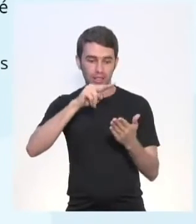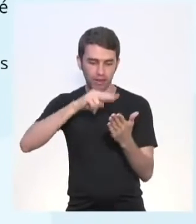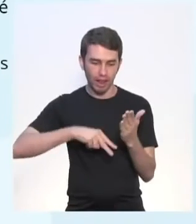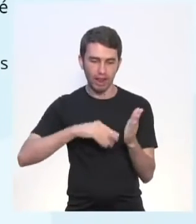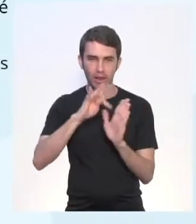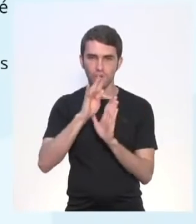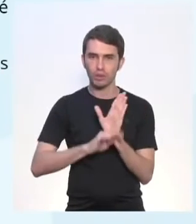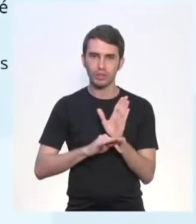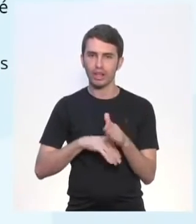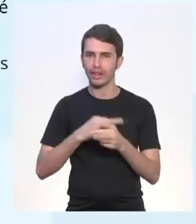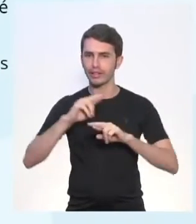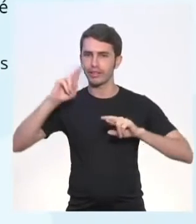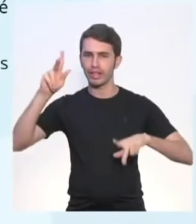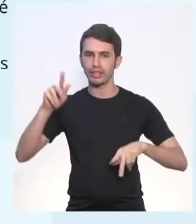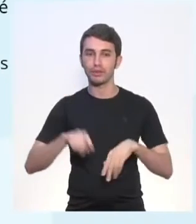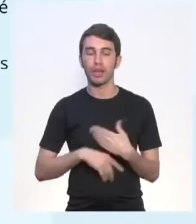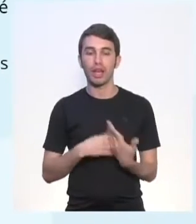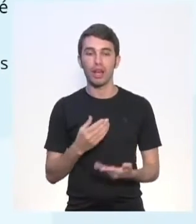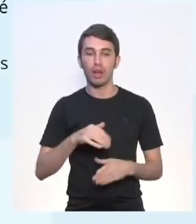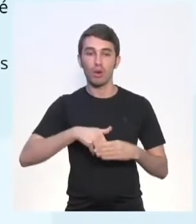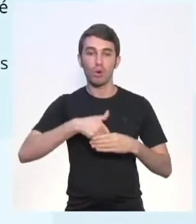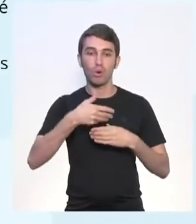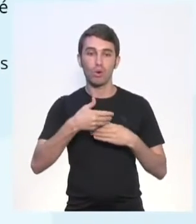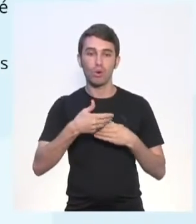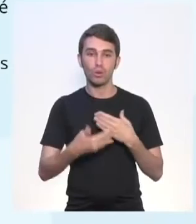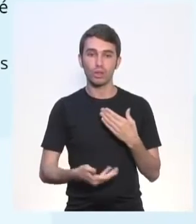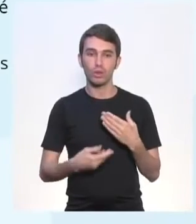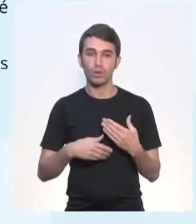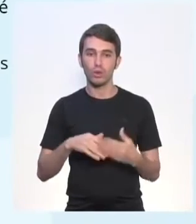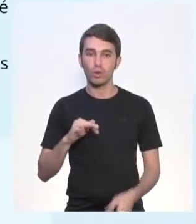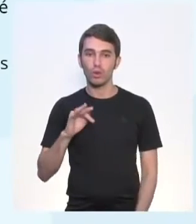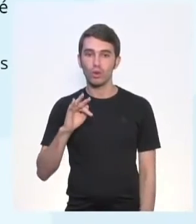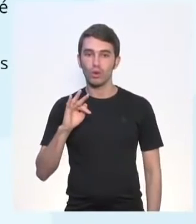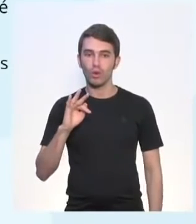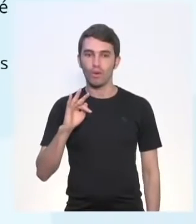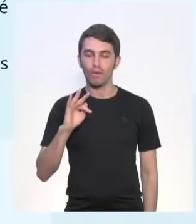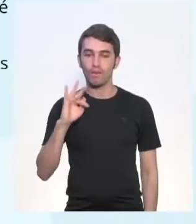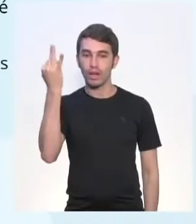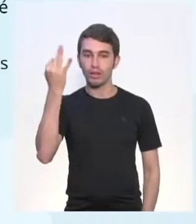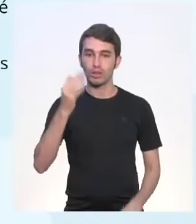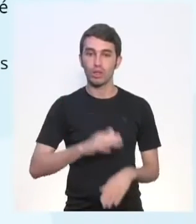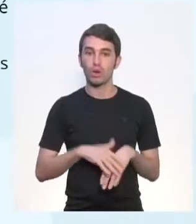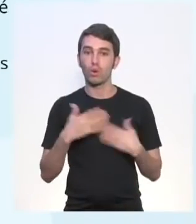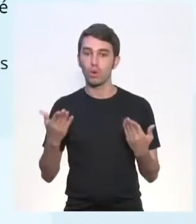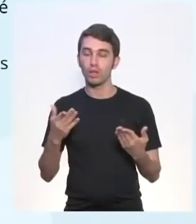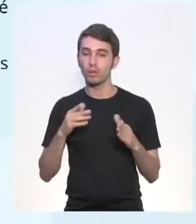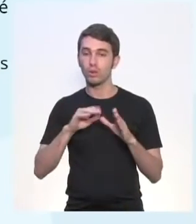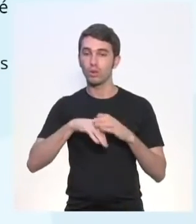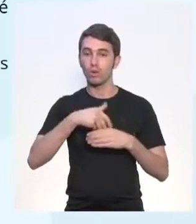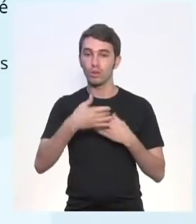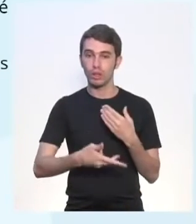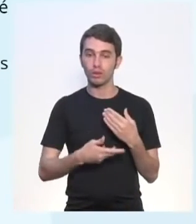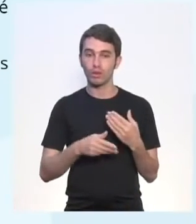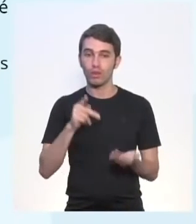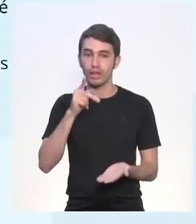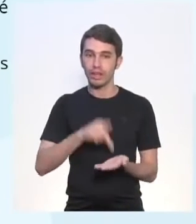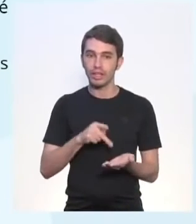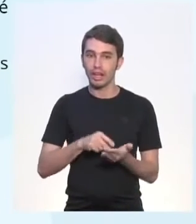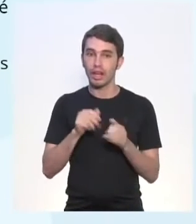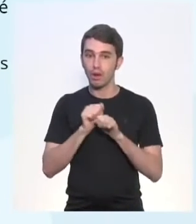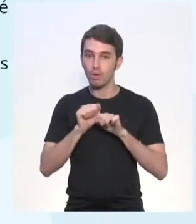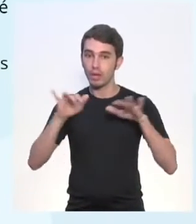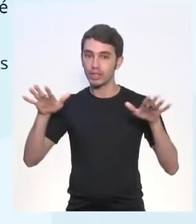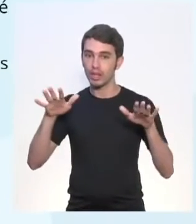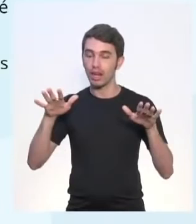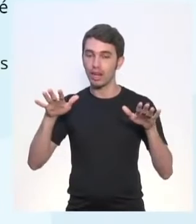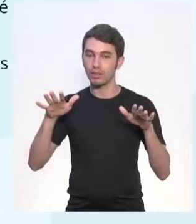Conteúdo falso, quando o conteúdo verdadeiro é compartilhado com informação contextual falsa. Então, olha só,